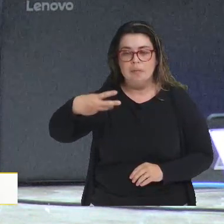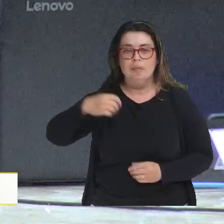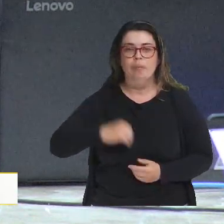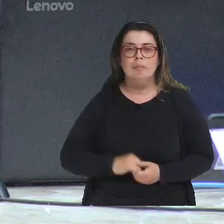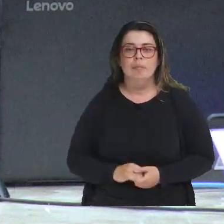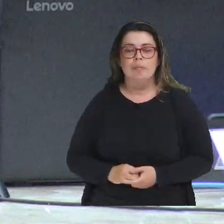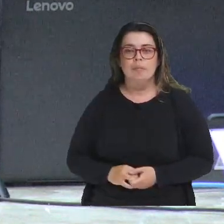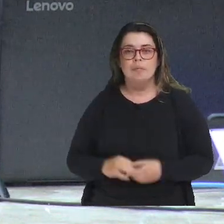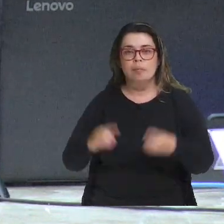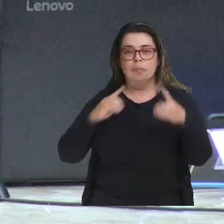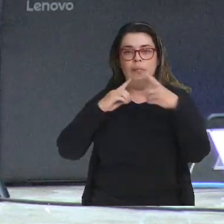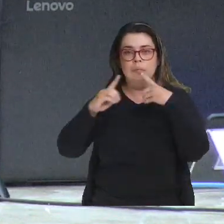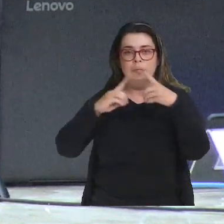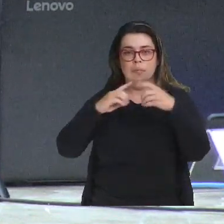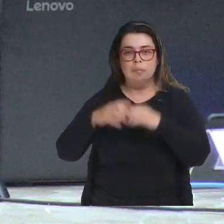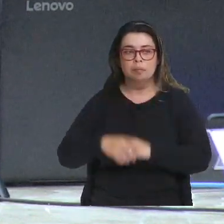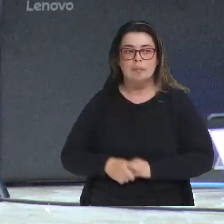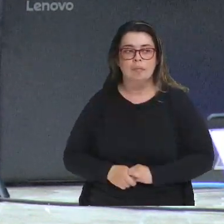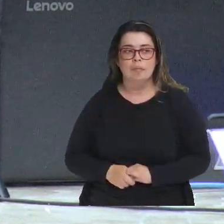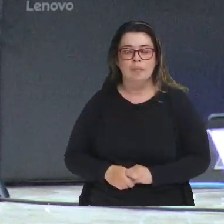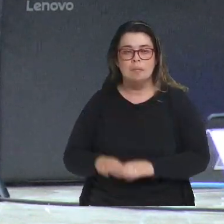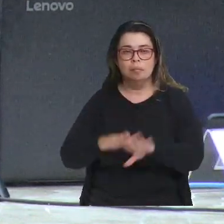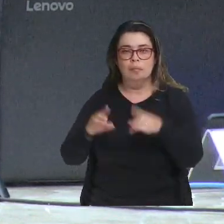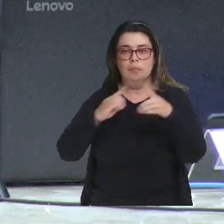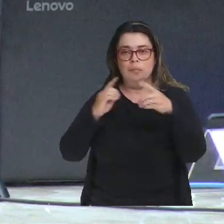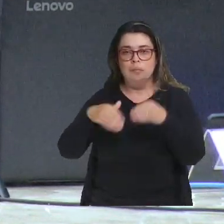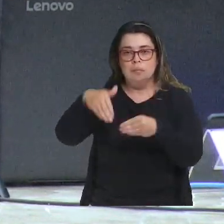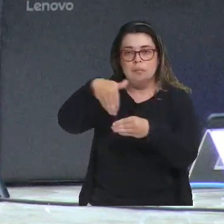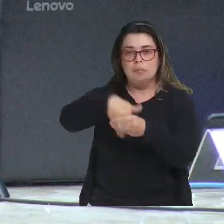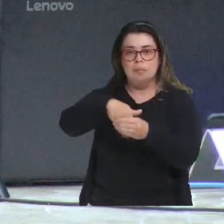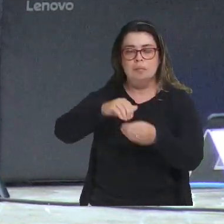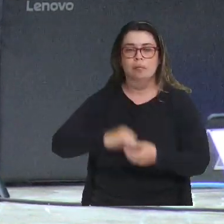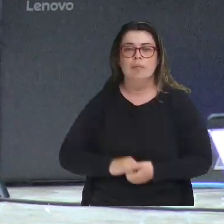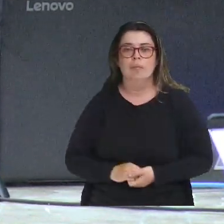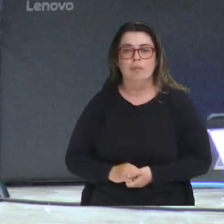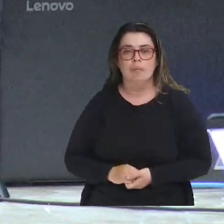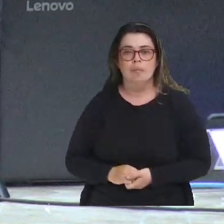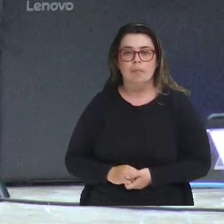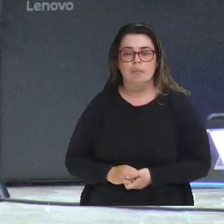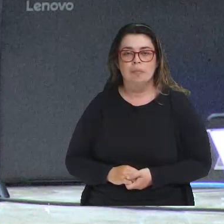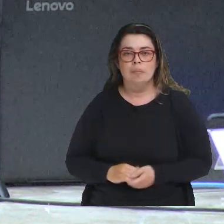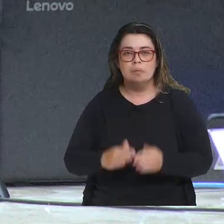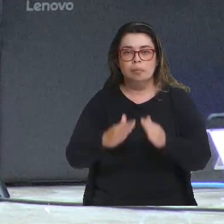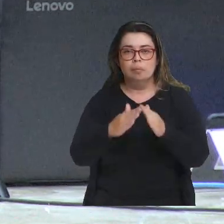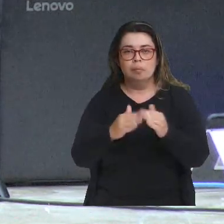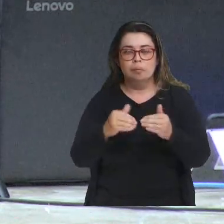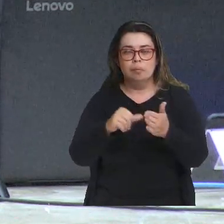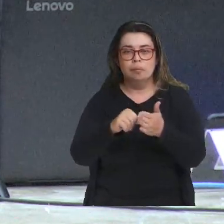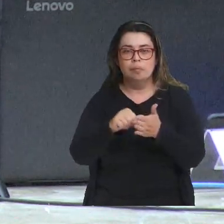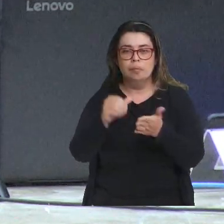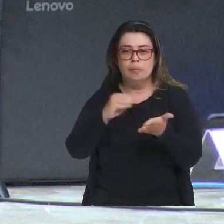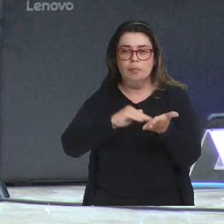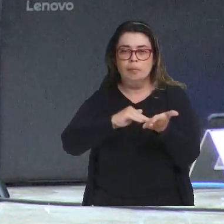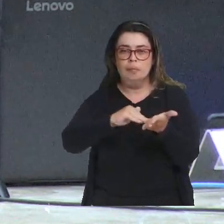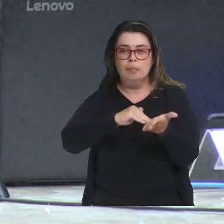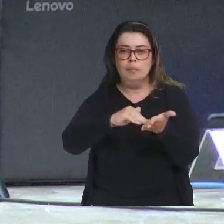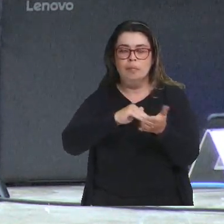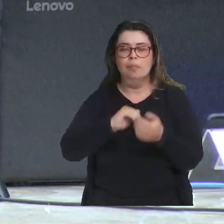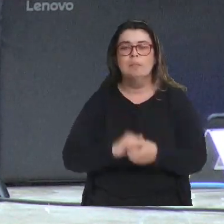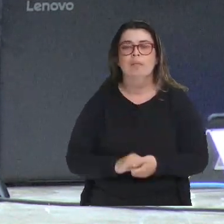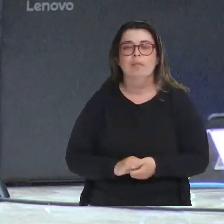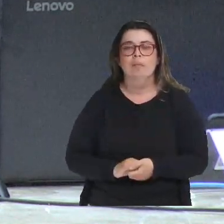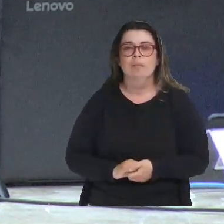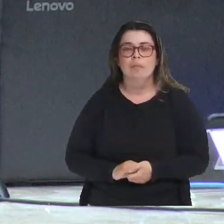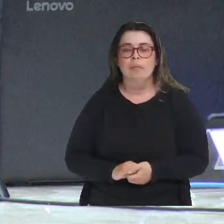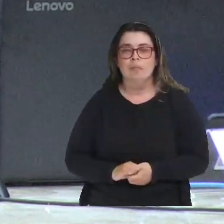193/2022. Em discussão? Encerrada a discussão, em votação. Solicito ao primeiro secretário, vereador Gerson Alves, que